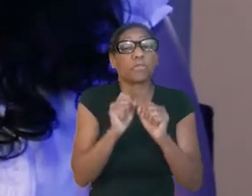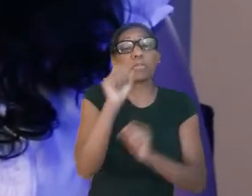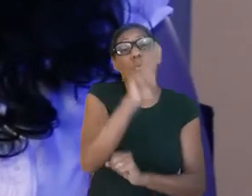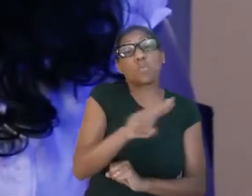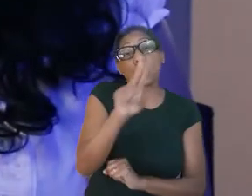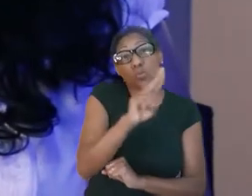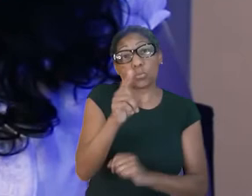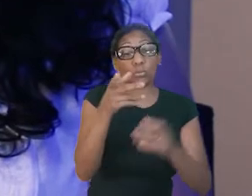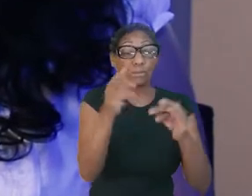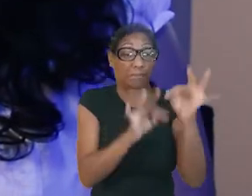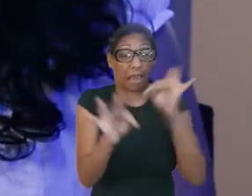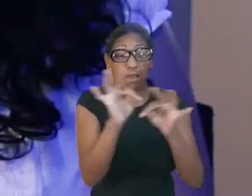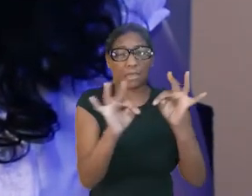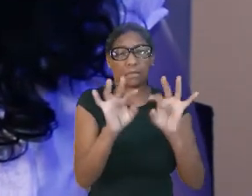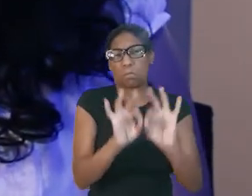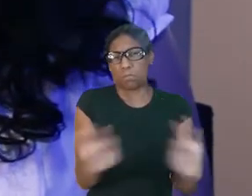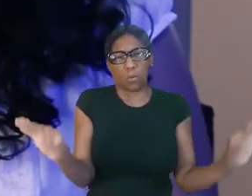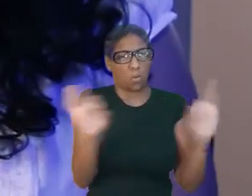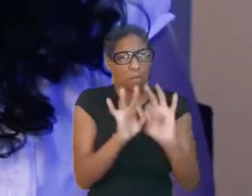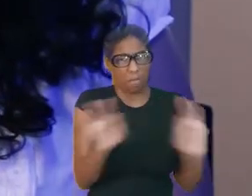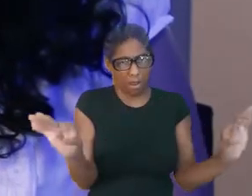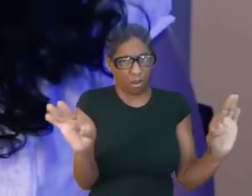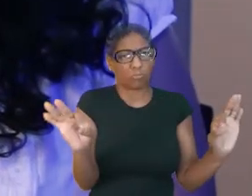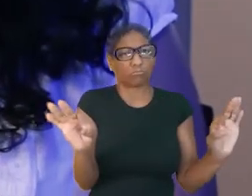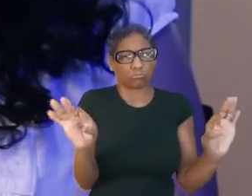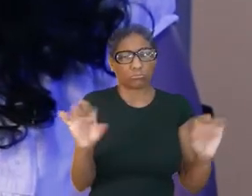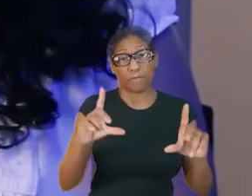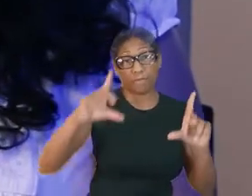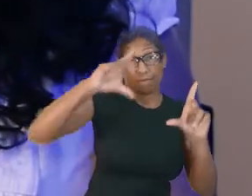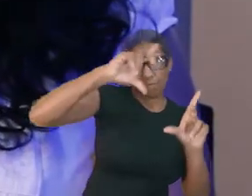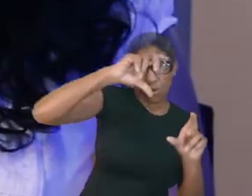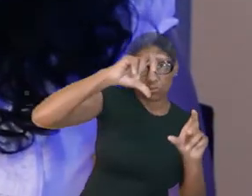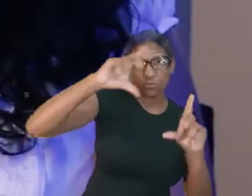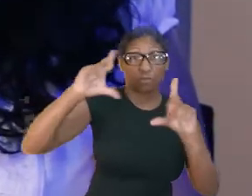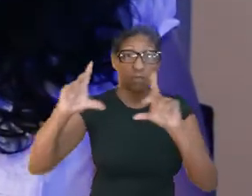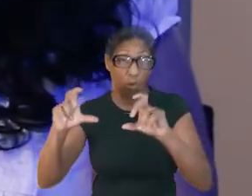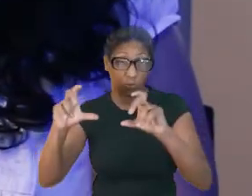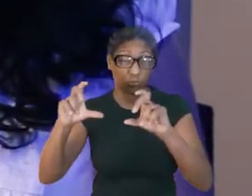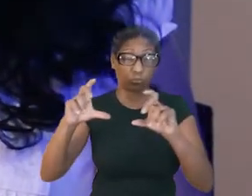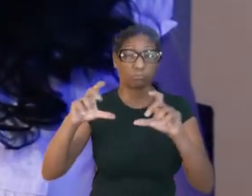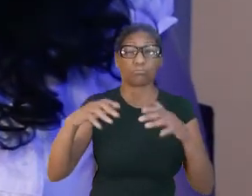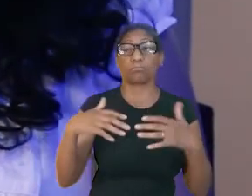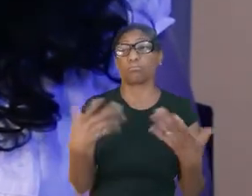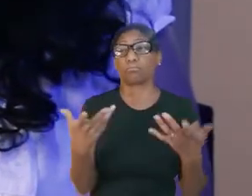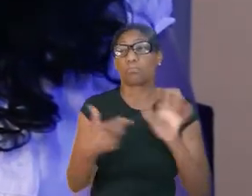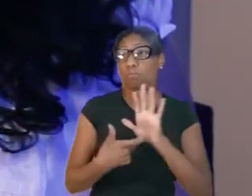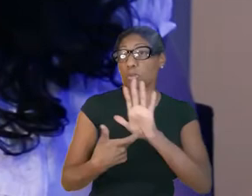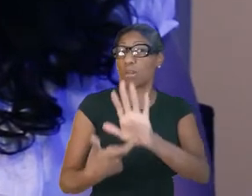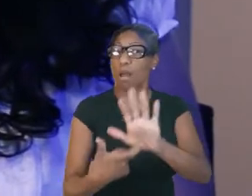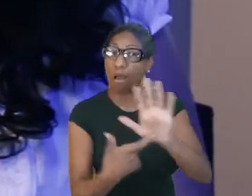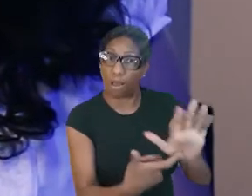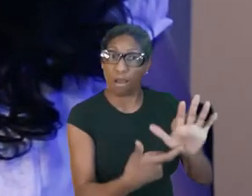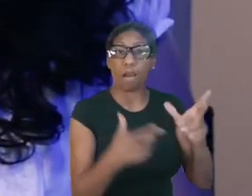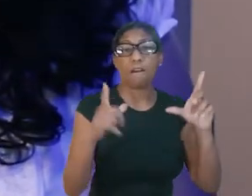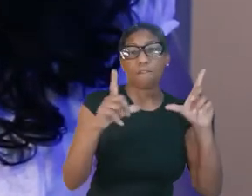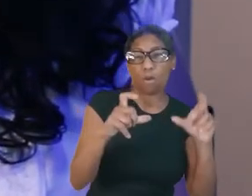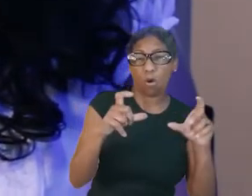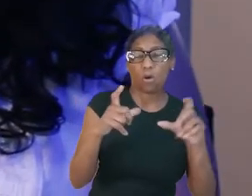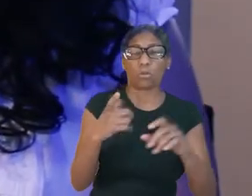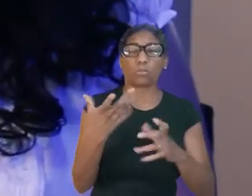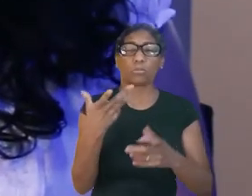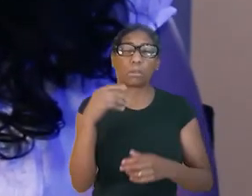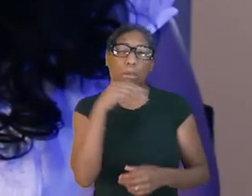das técnicas padrões e convencionais de fotografia, como fotometria, exposição, foco,